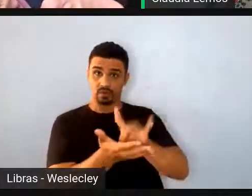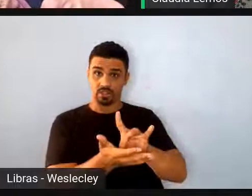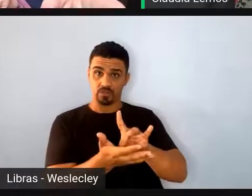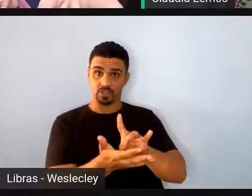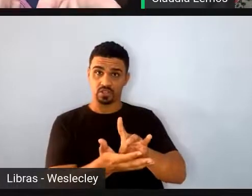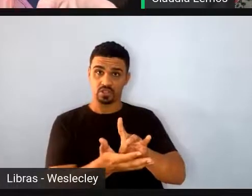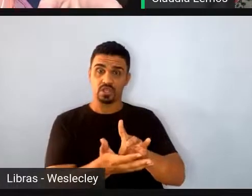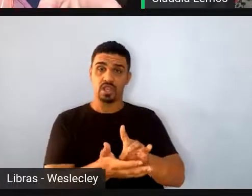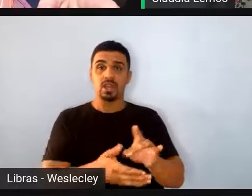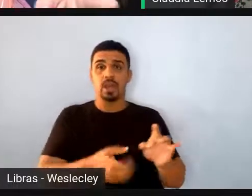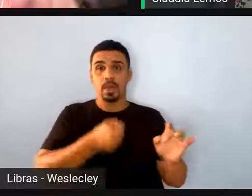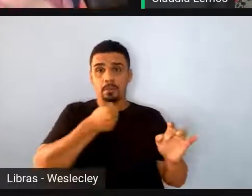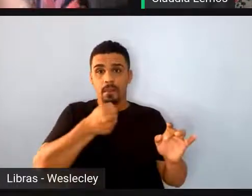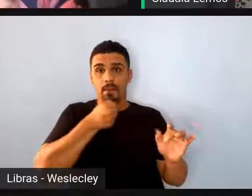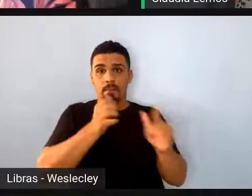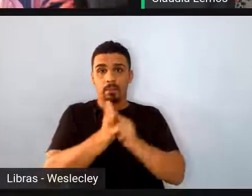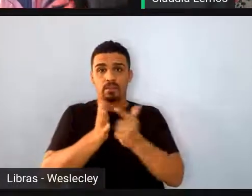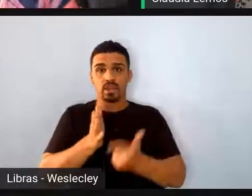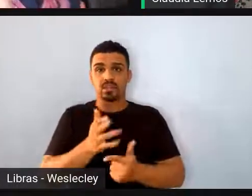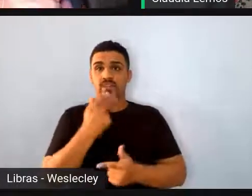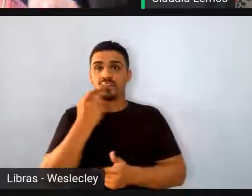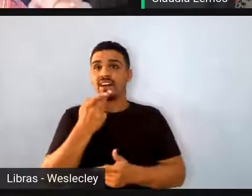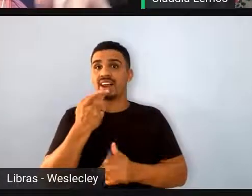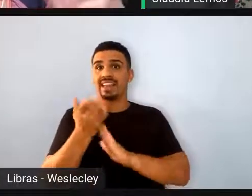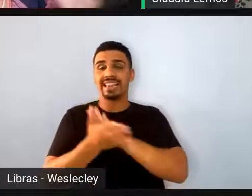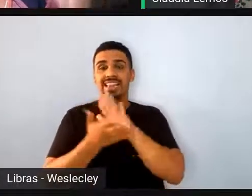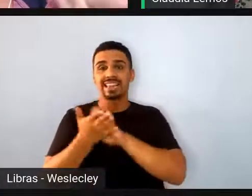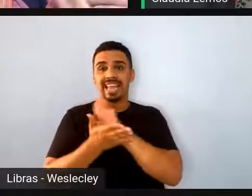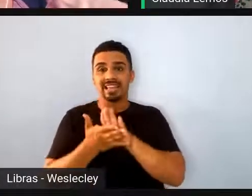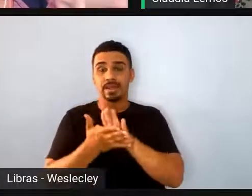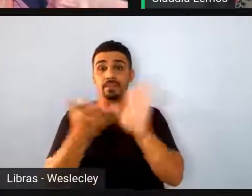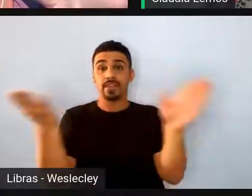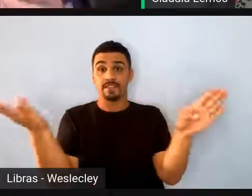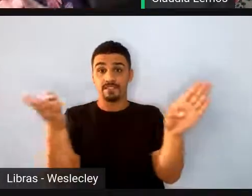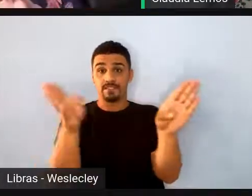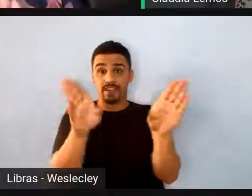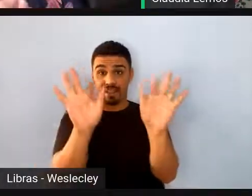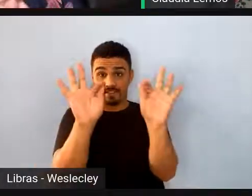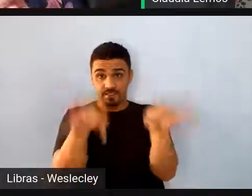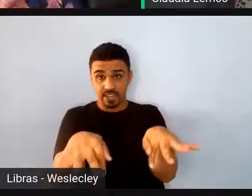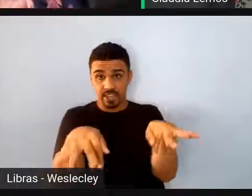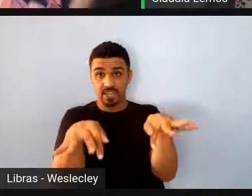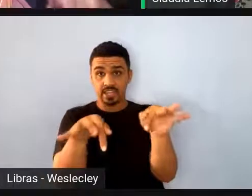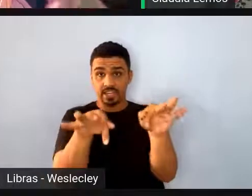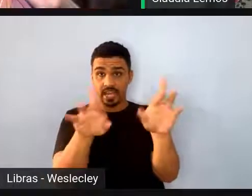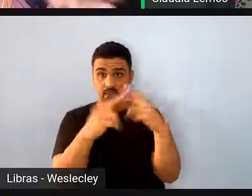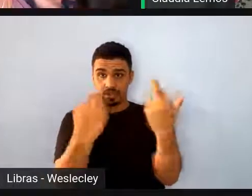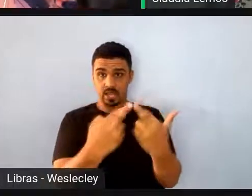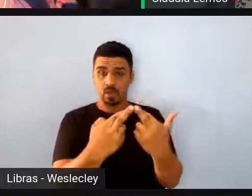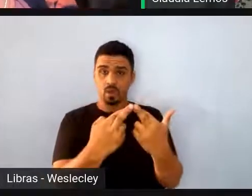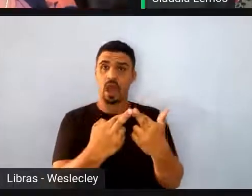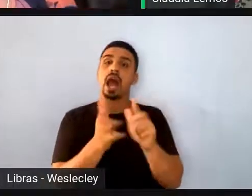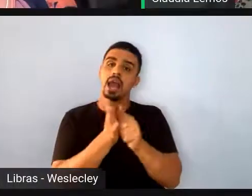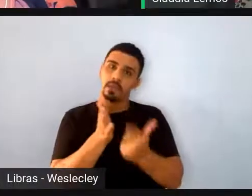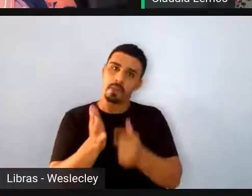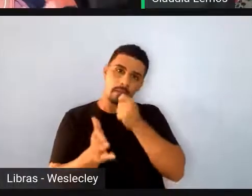falam mais nada. Fechou a sessão, os jornalistas voltam a falar. A maior parte das transmissões é assim. No entanto,